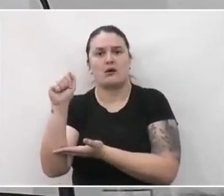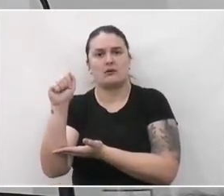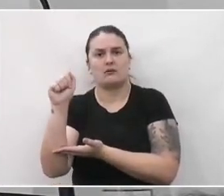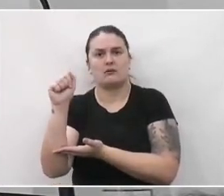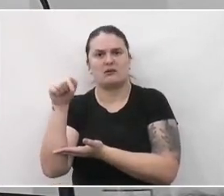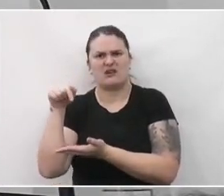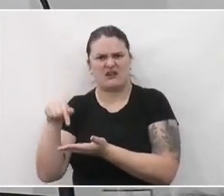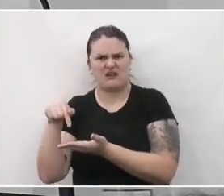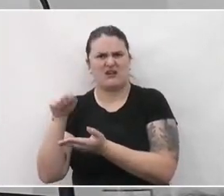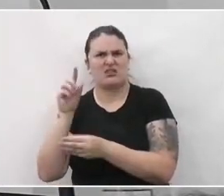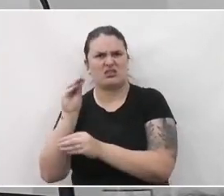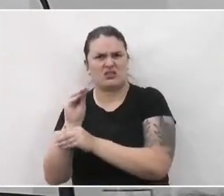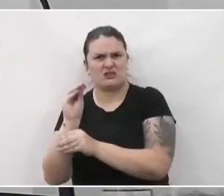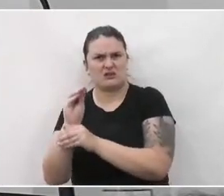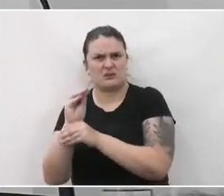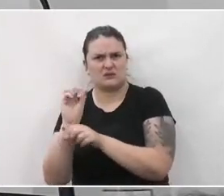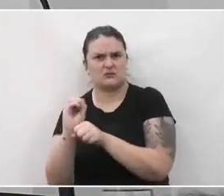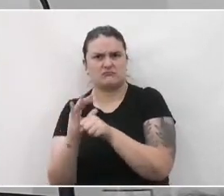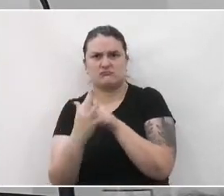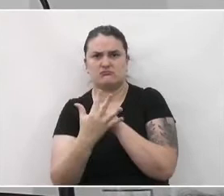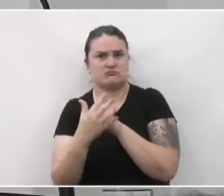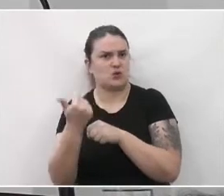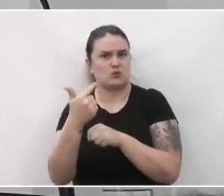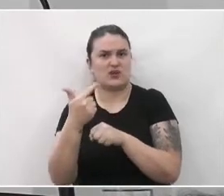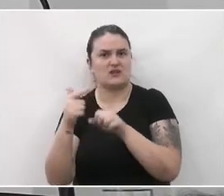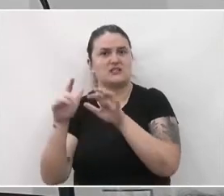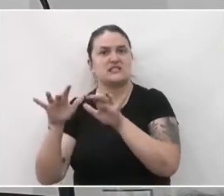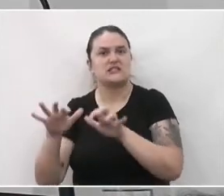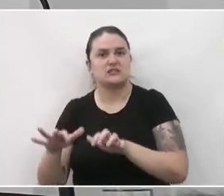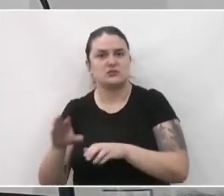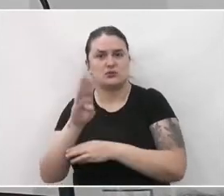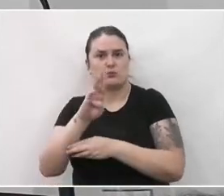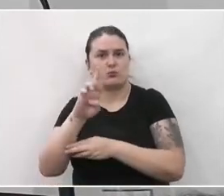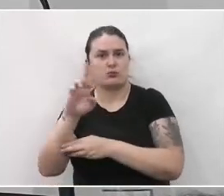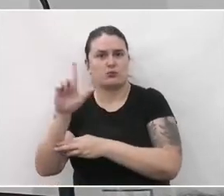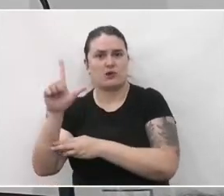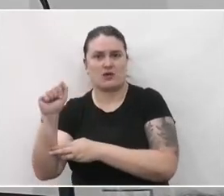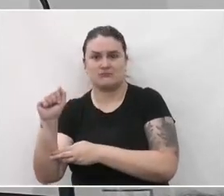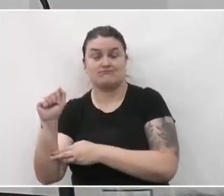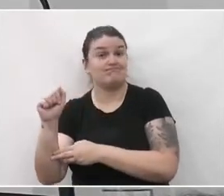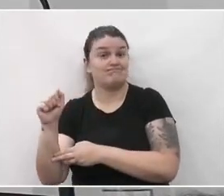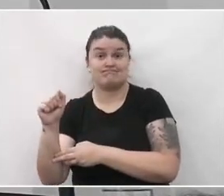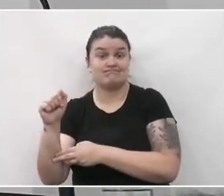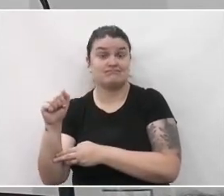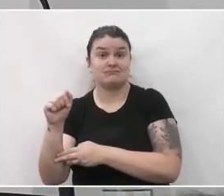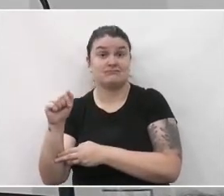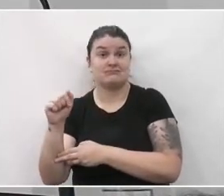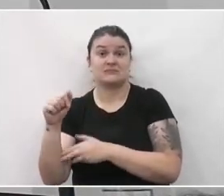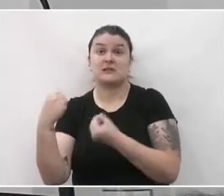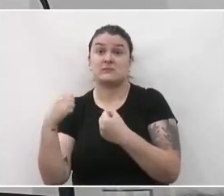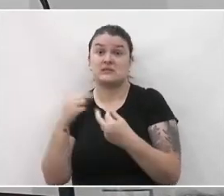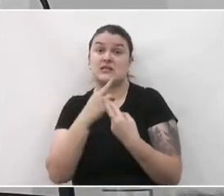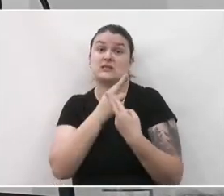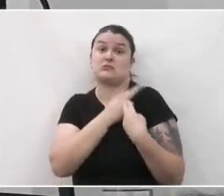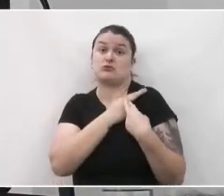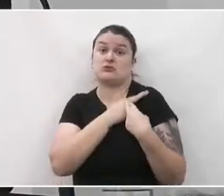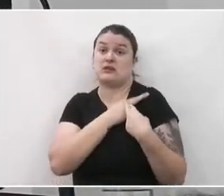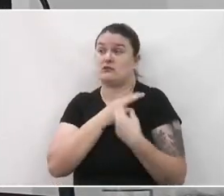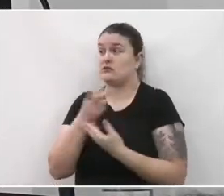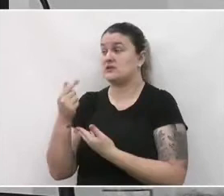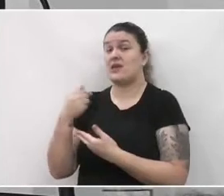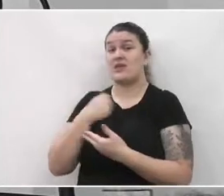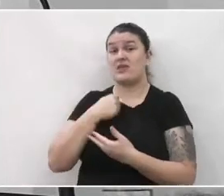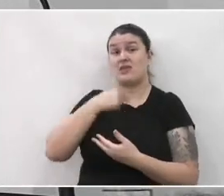para o tratamento do Covid. Então, isso pode trazer uma responsabilidade aos senhores. Cabe a eu, como